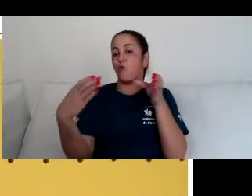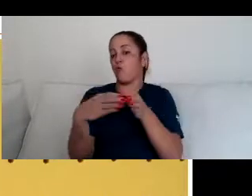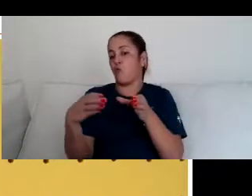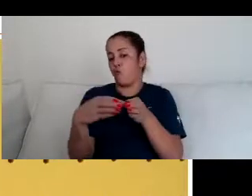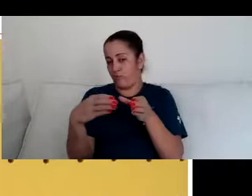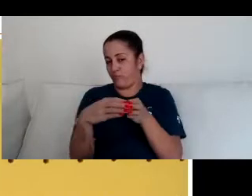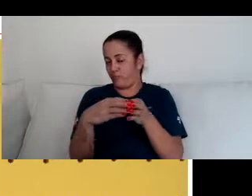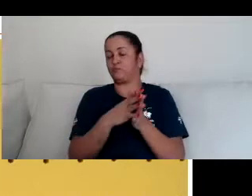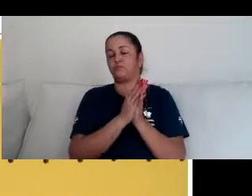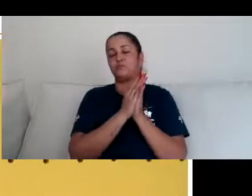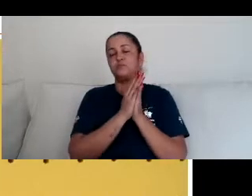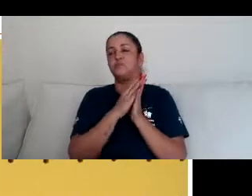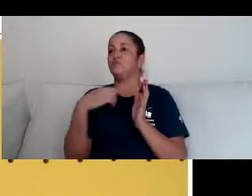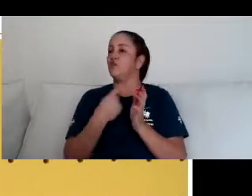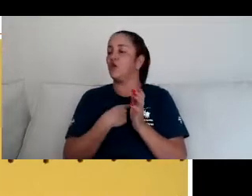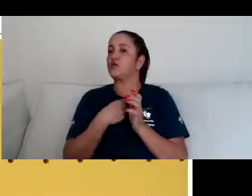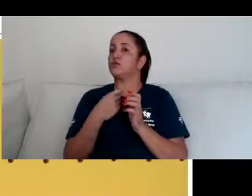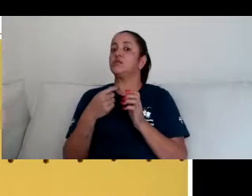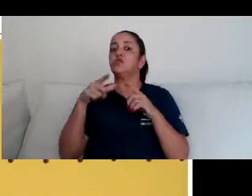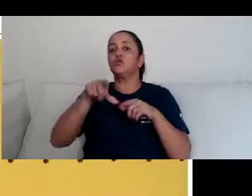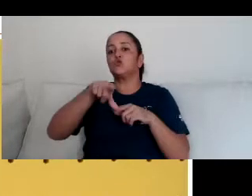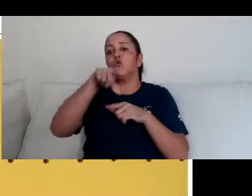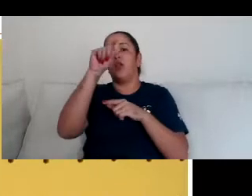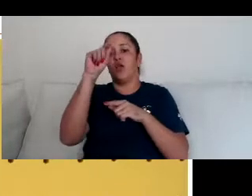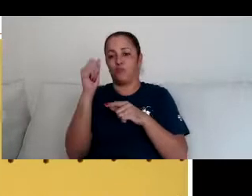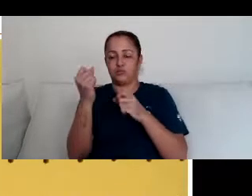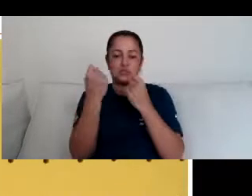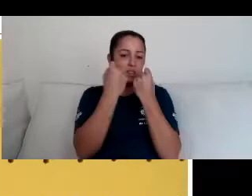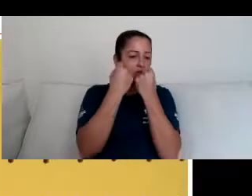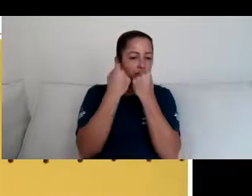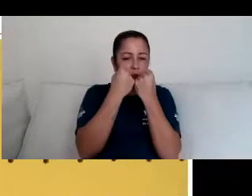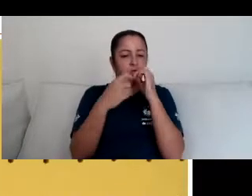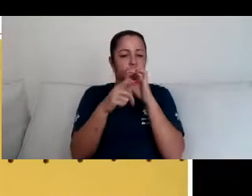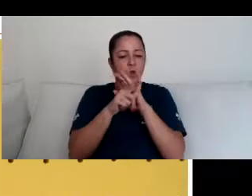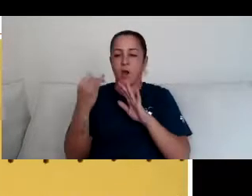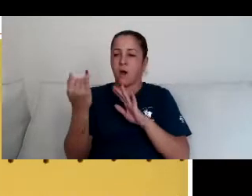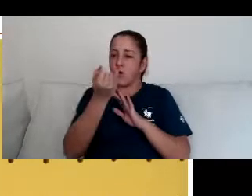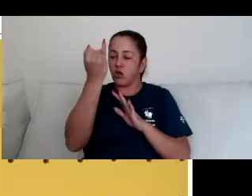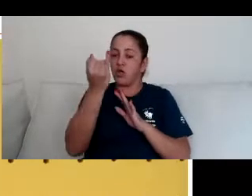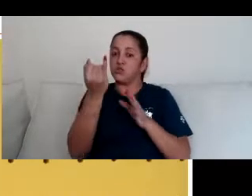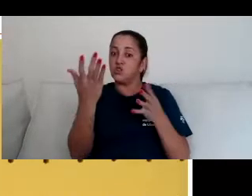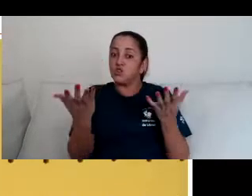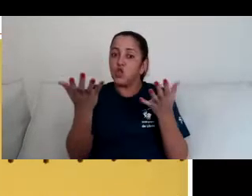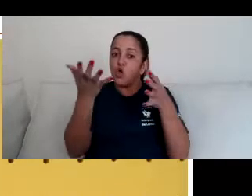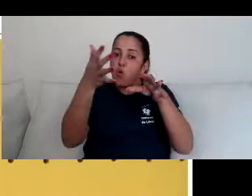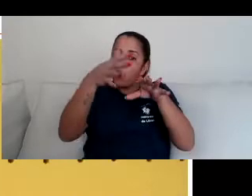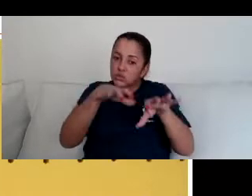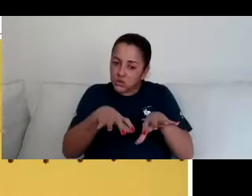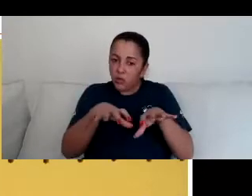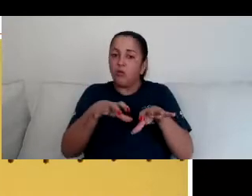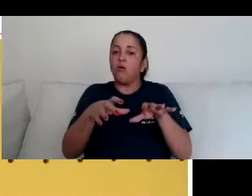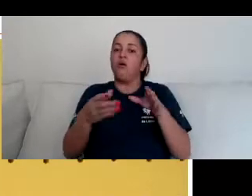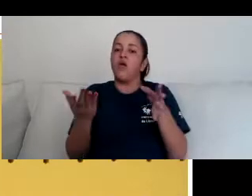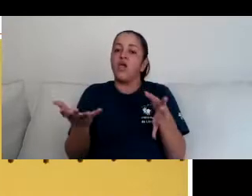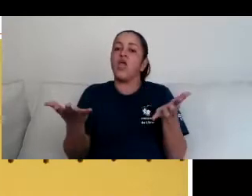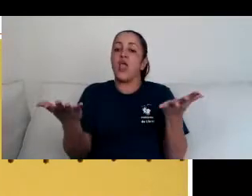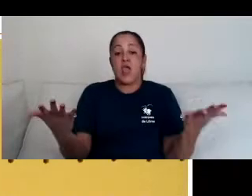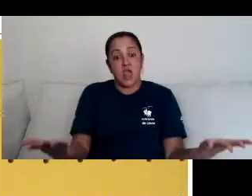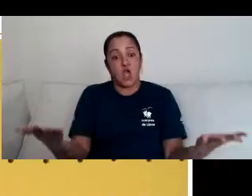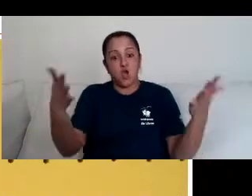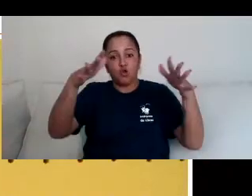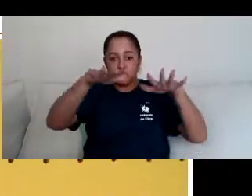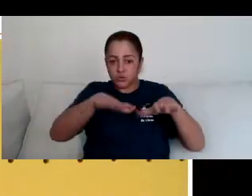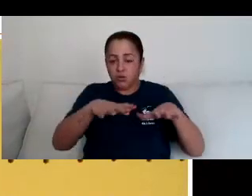ser, escolhemos defender a importância da inclusão de obras de autoras negras nos acervos